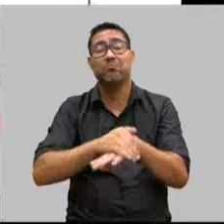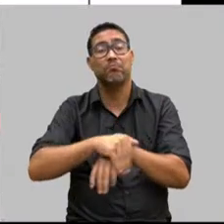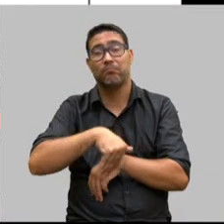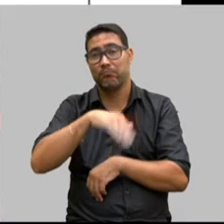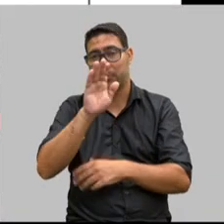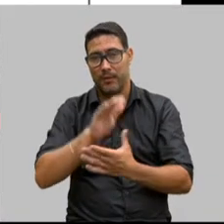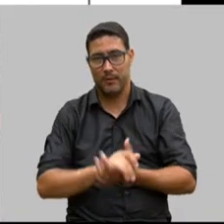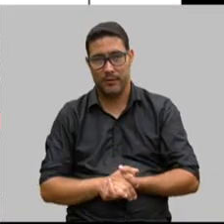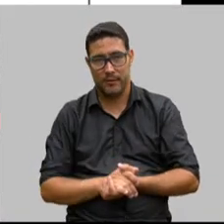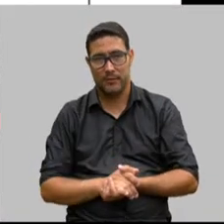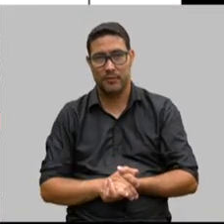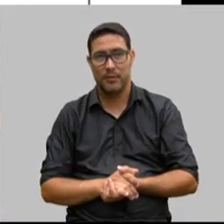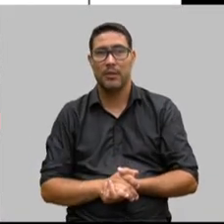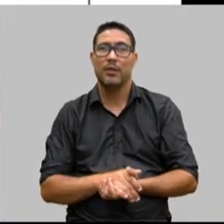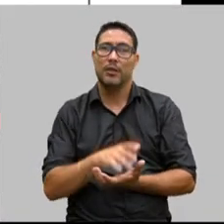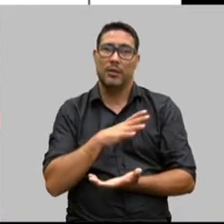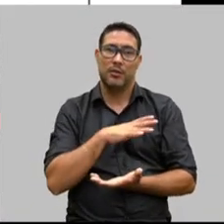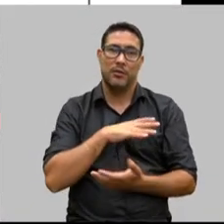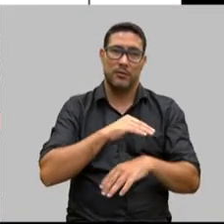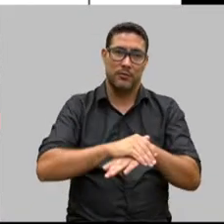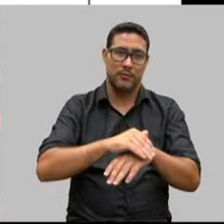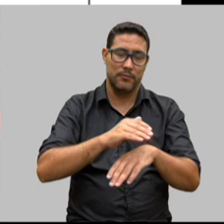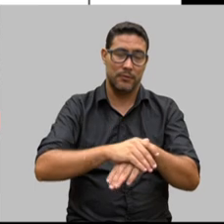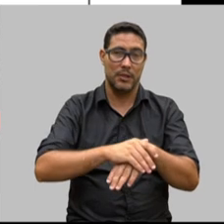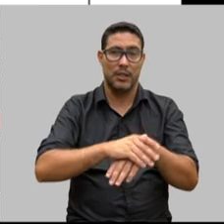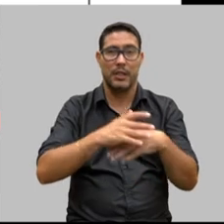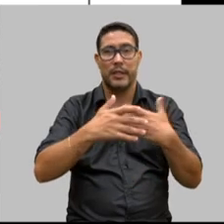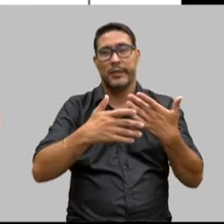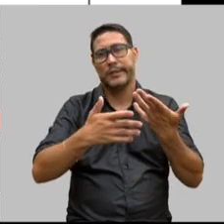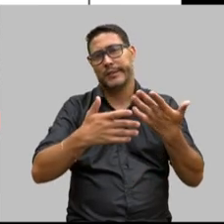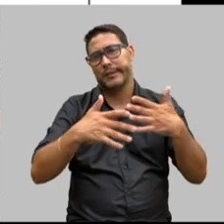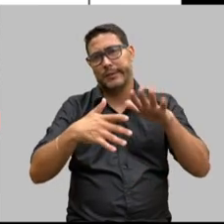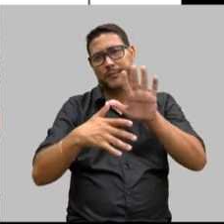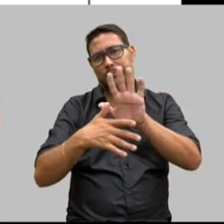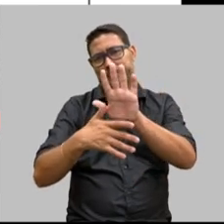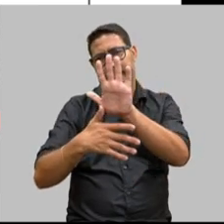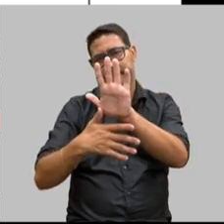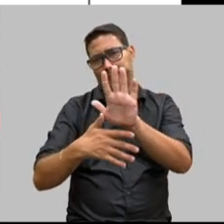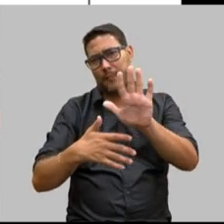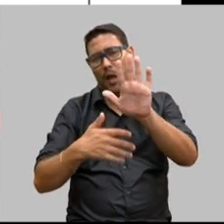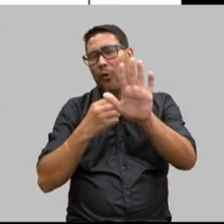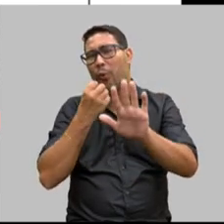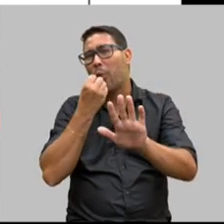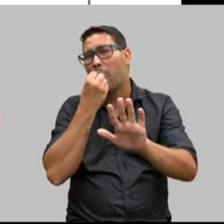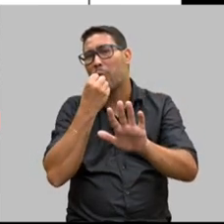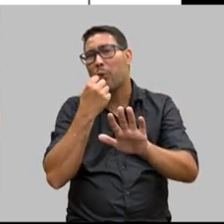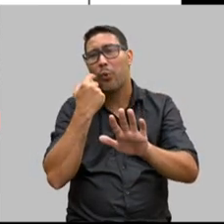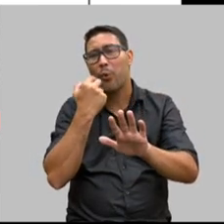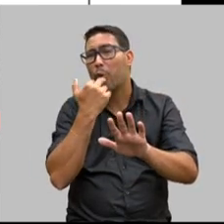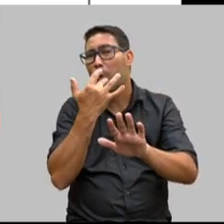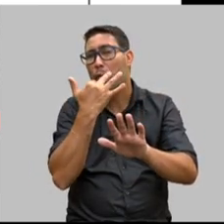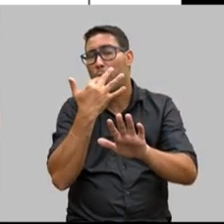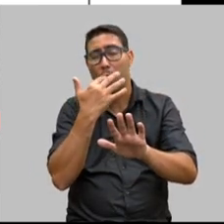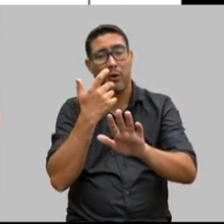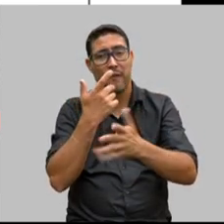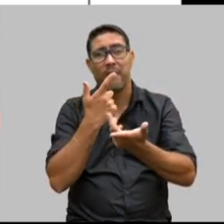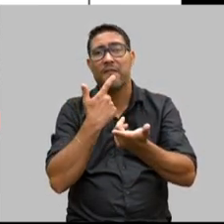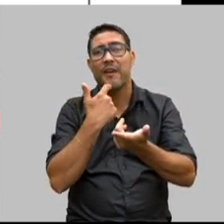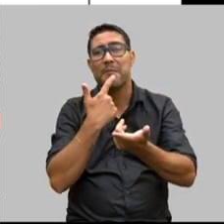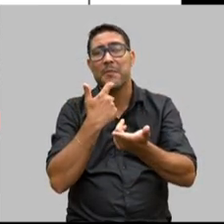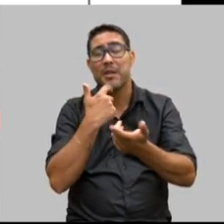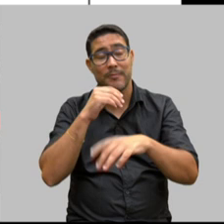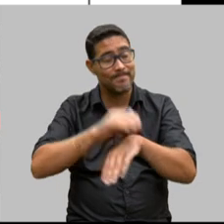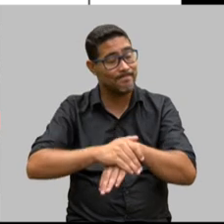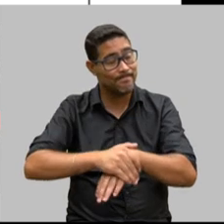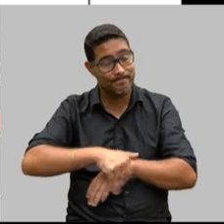centro e sudeste do estado, tudo que está em cor avermelhada, são as regiões que mais sofrem,